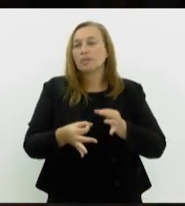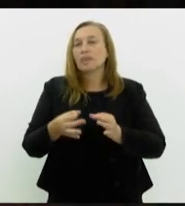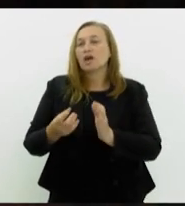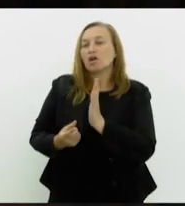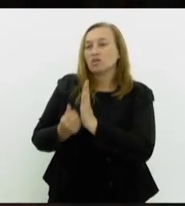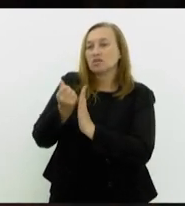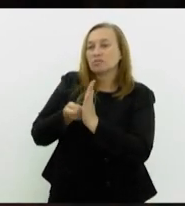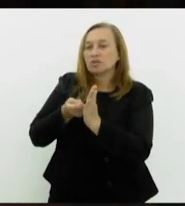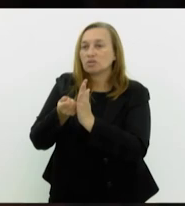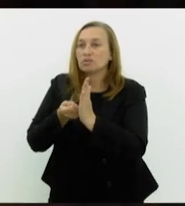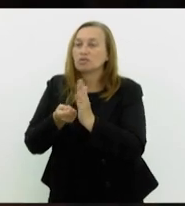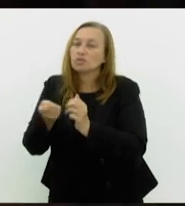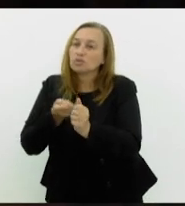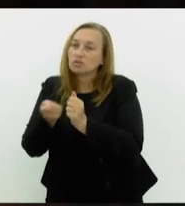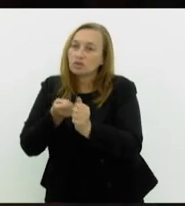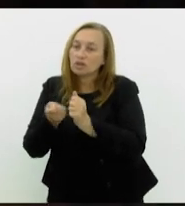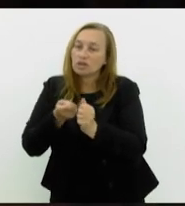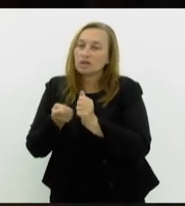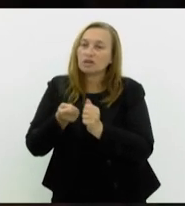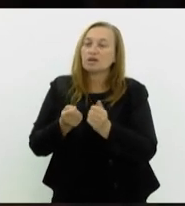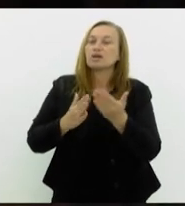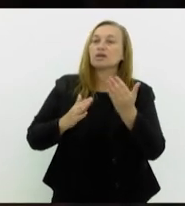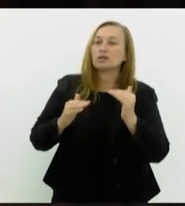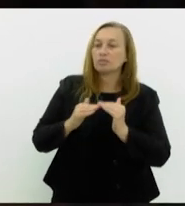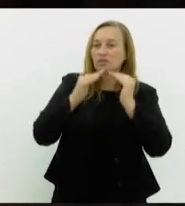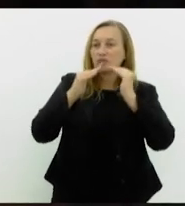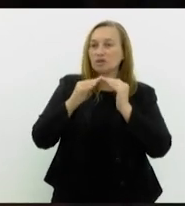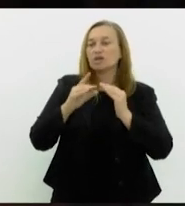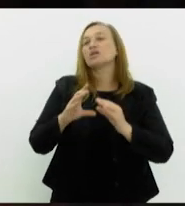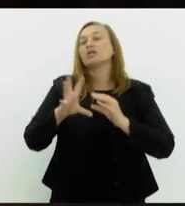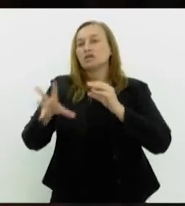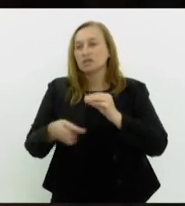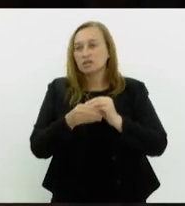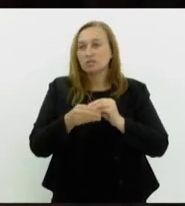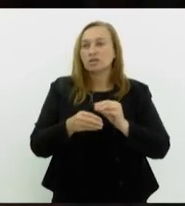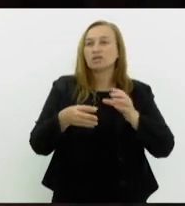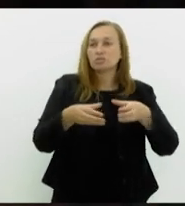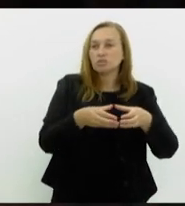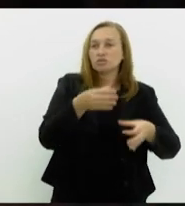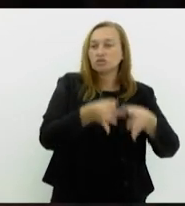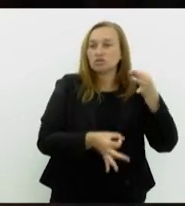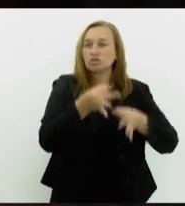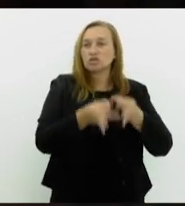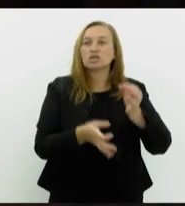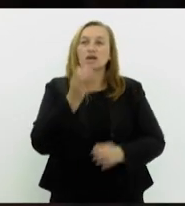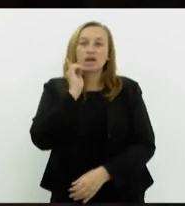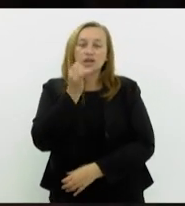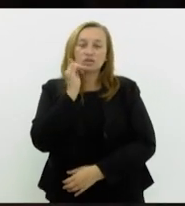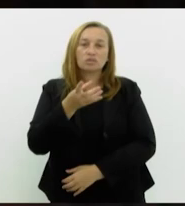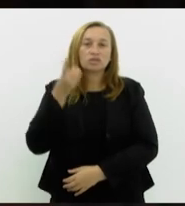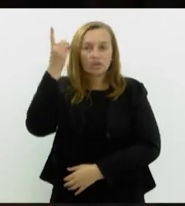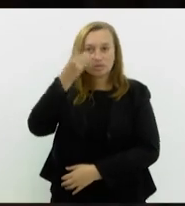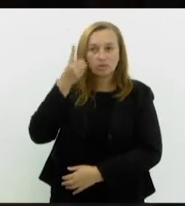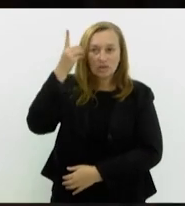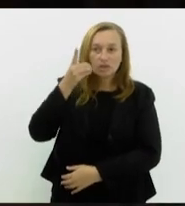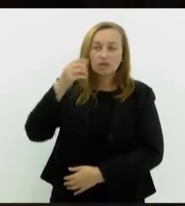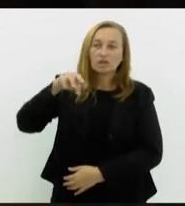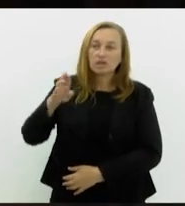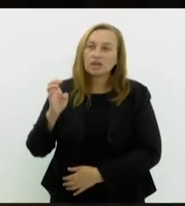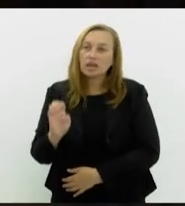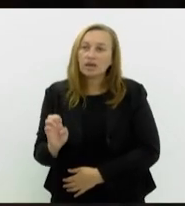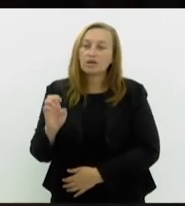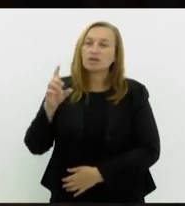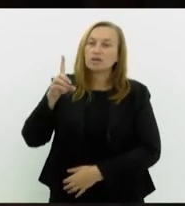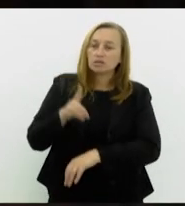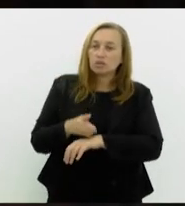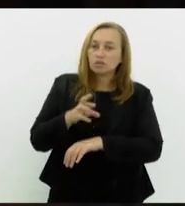fiscalização financeira e controle favorável com as emendas da Comissão de Constituição e Justiça. Relatores, deputados Guilherme Delarogue,